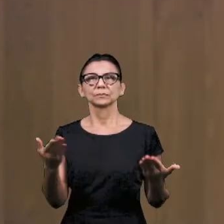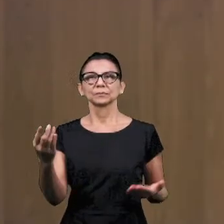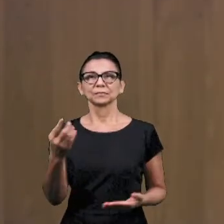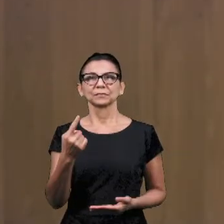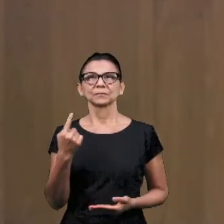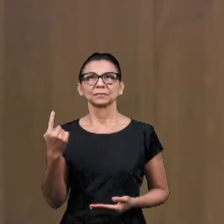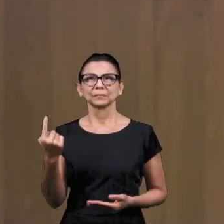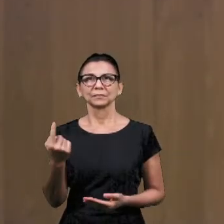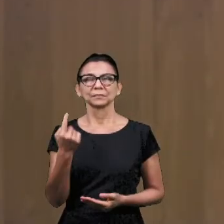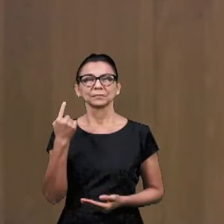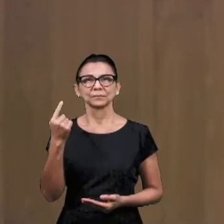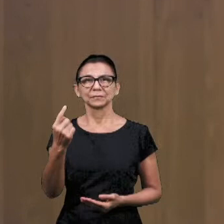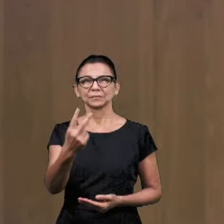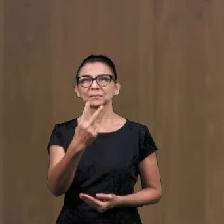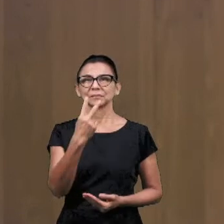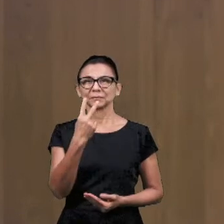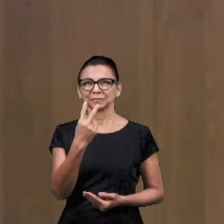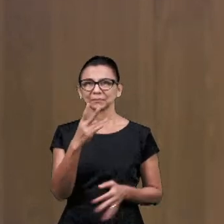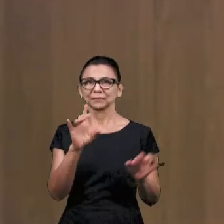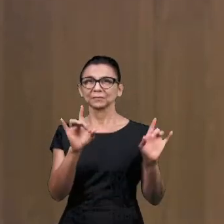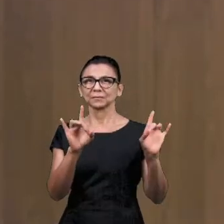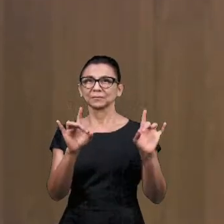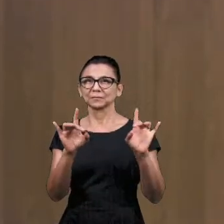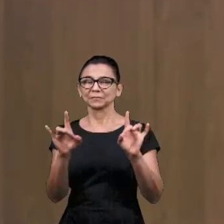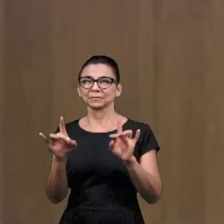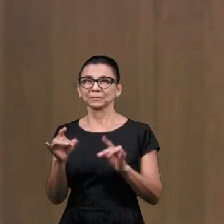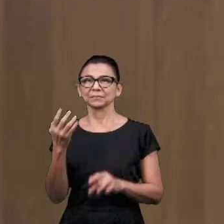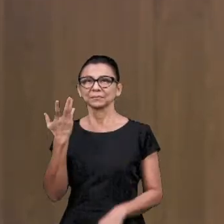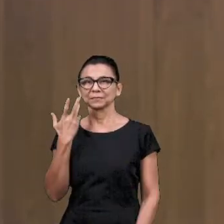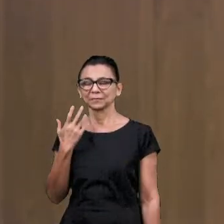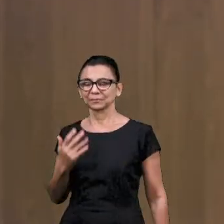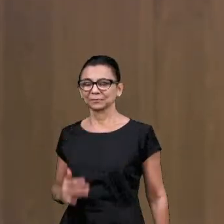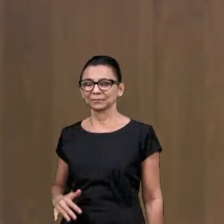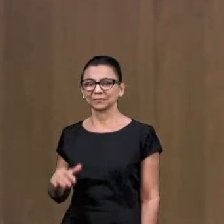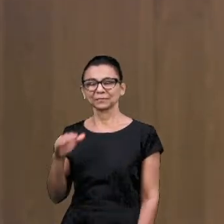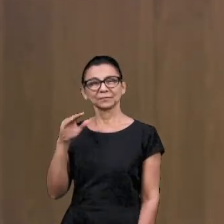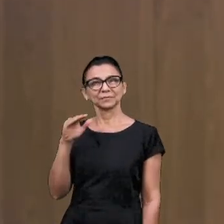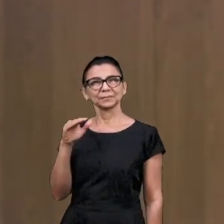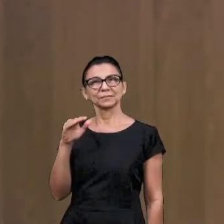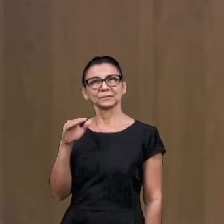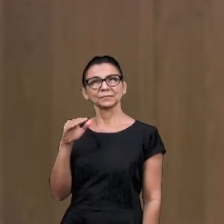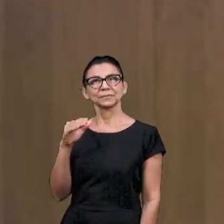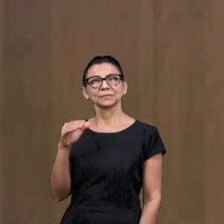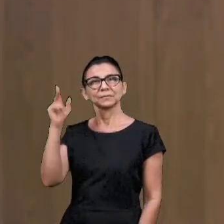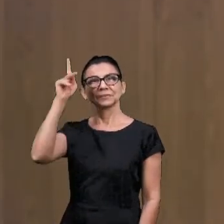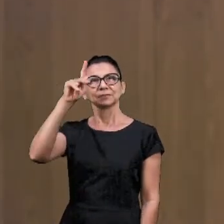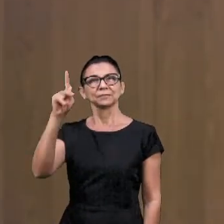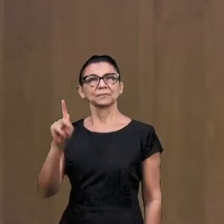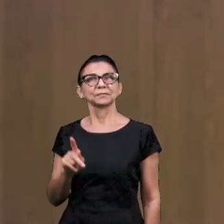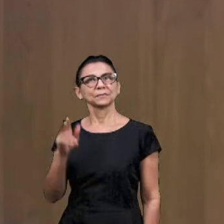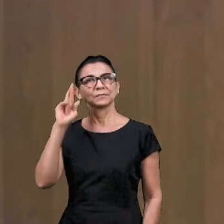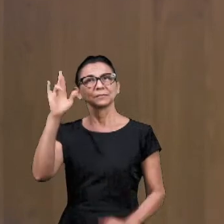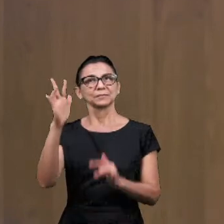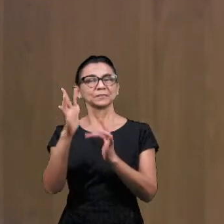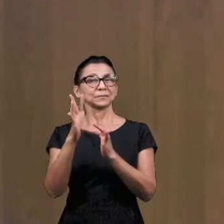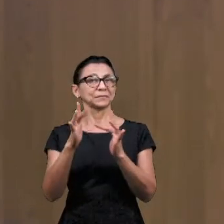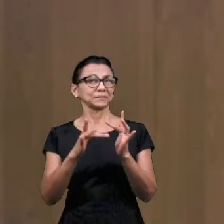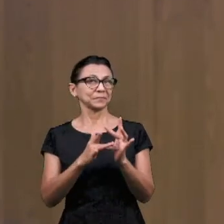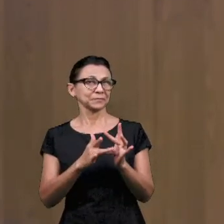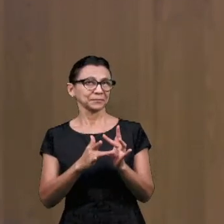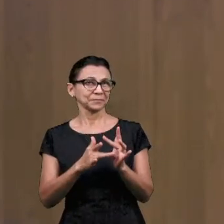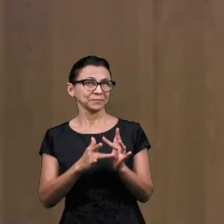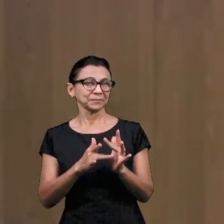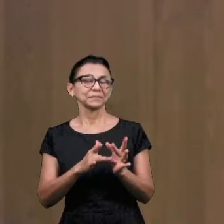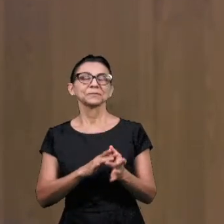estão nos assistindo, especialmente as crianças, intermediários e adolescentes, com a paz do Senhor Jesus.